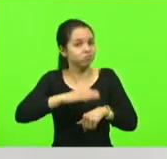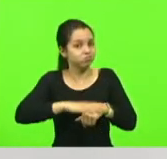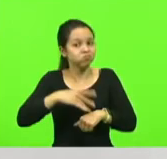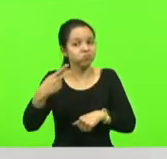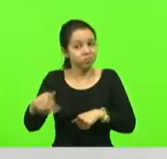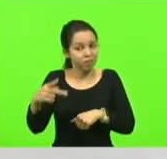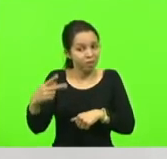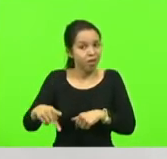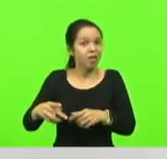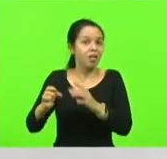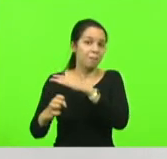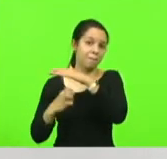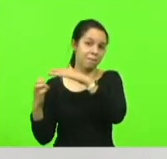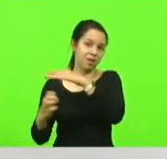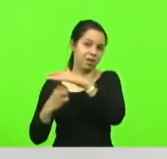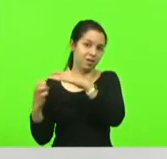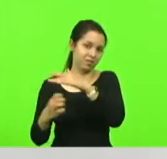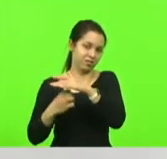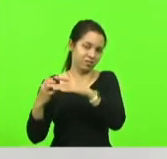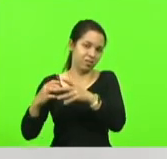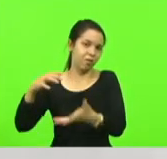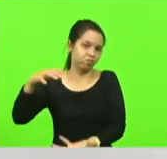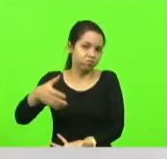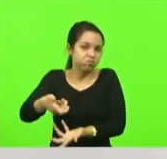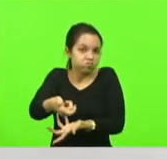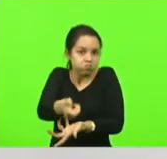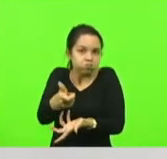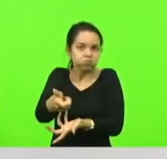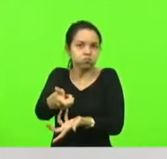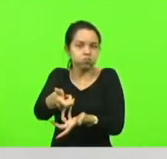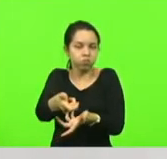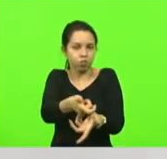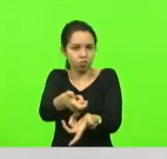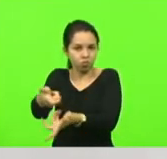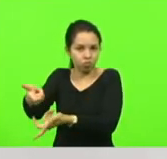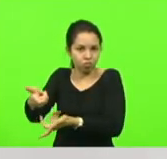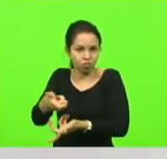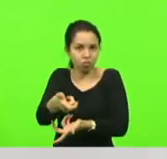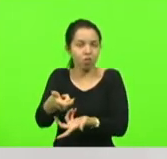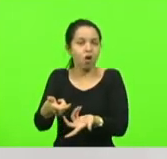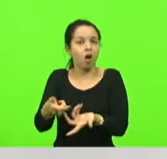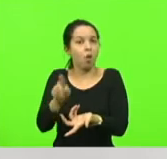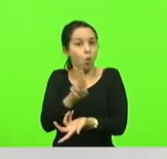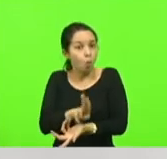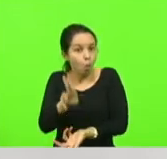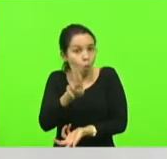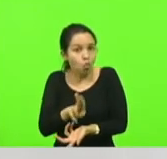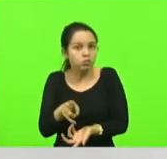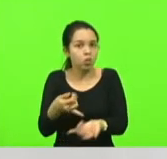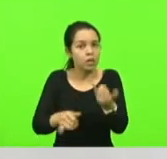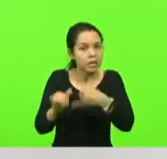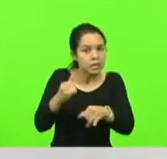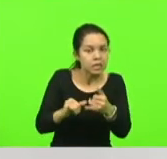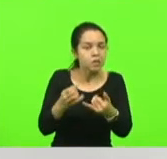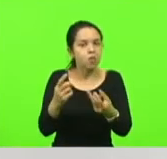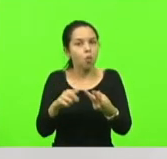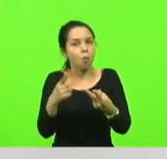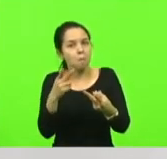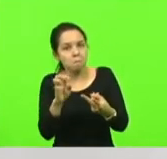fornecedores de equipamentos, então, para as empresas que utilizam, seja o elemento químico ali dentro, seja o pó,